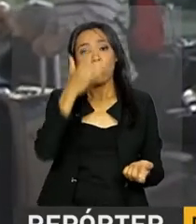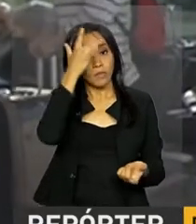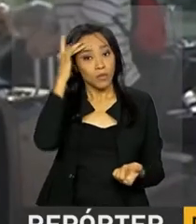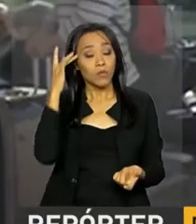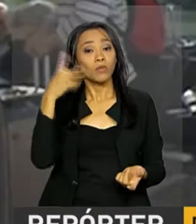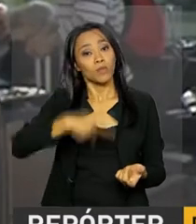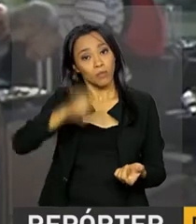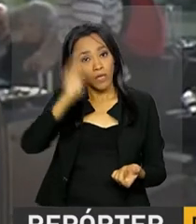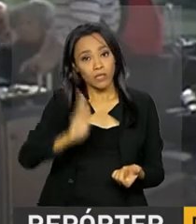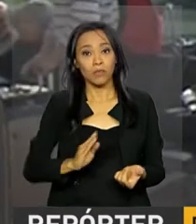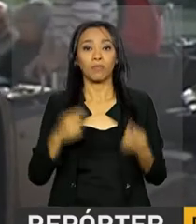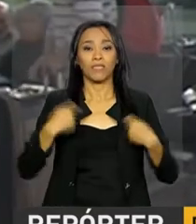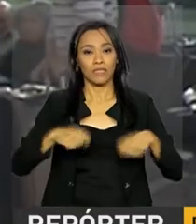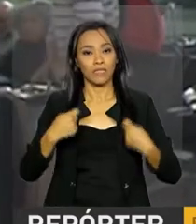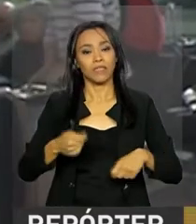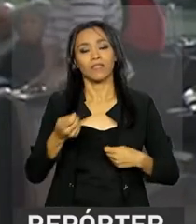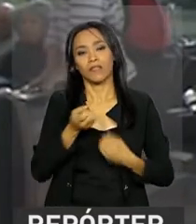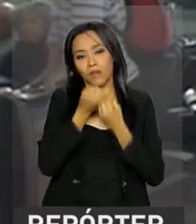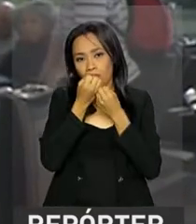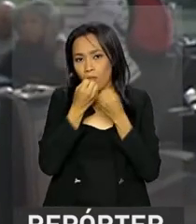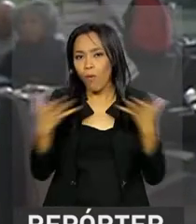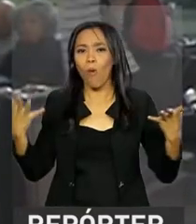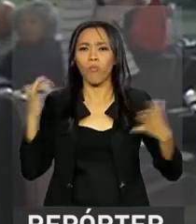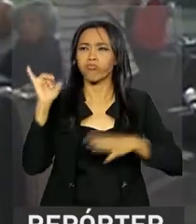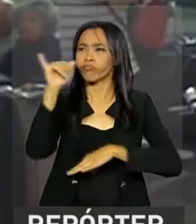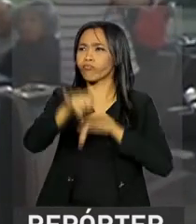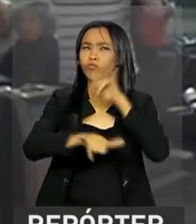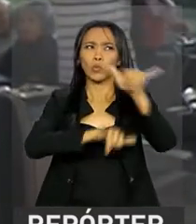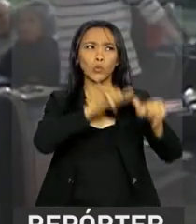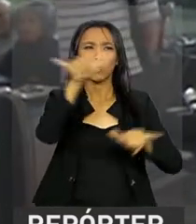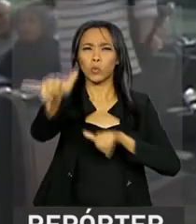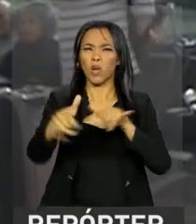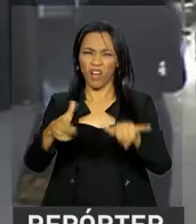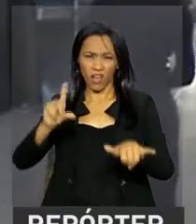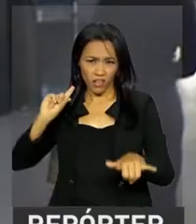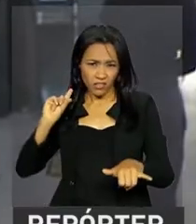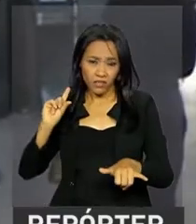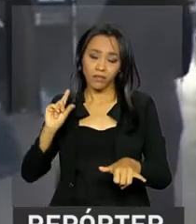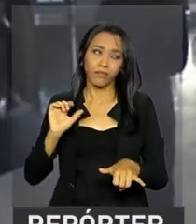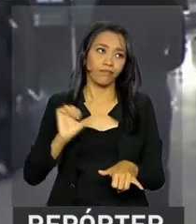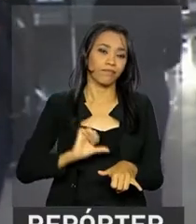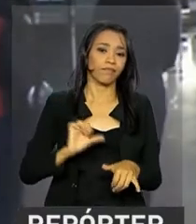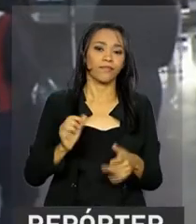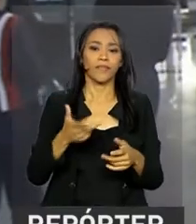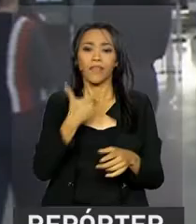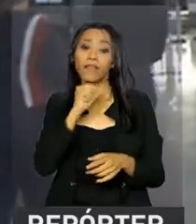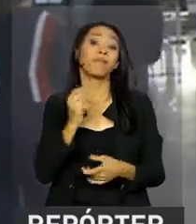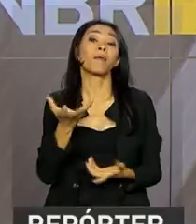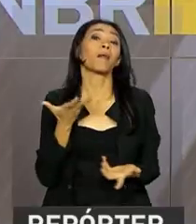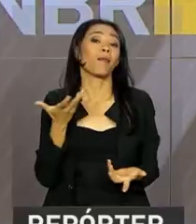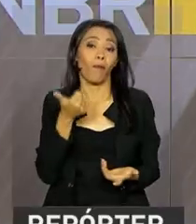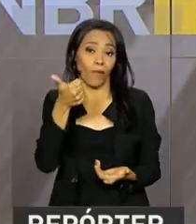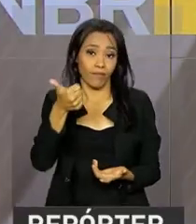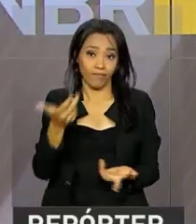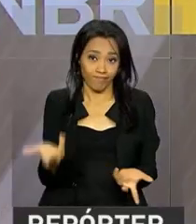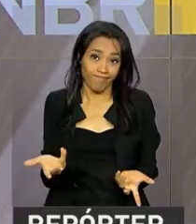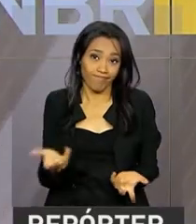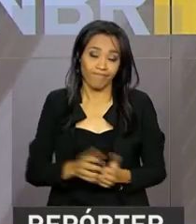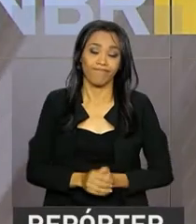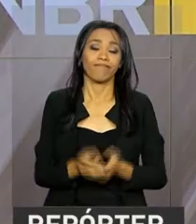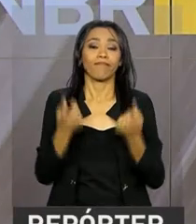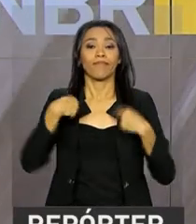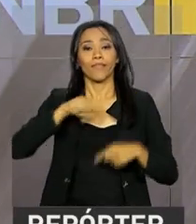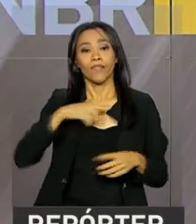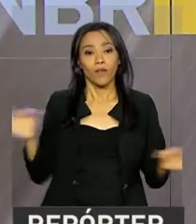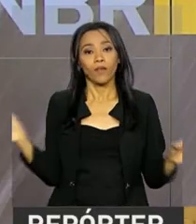uma malha de transporte aéreo melhor do que nós tínhamos antes ele quer o melhor né nós ficamos